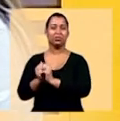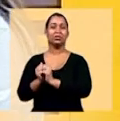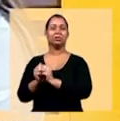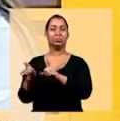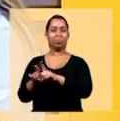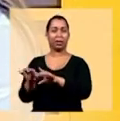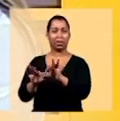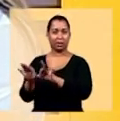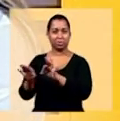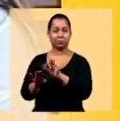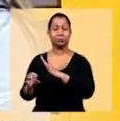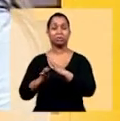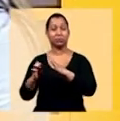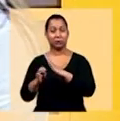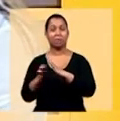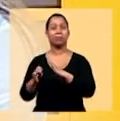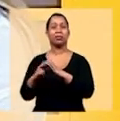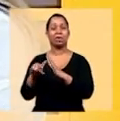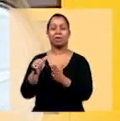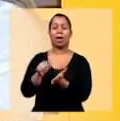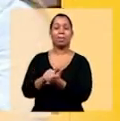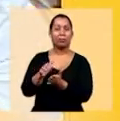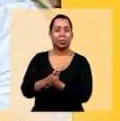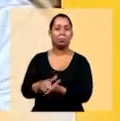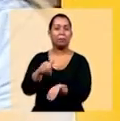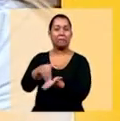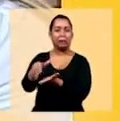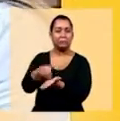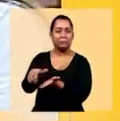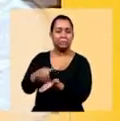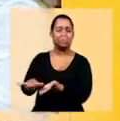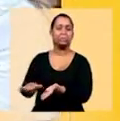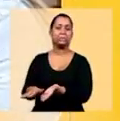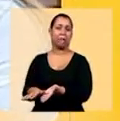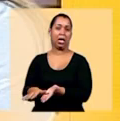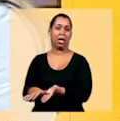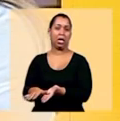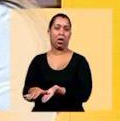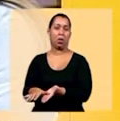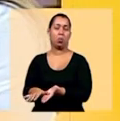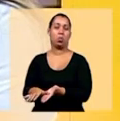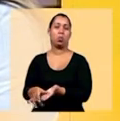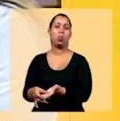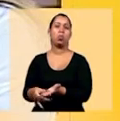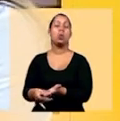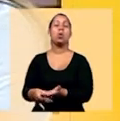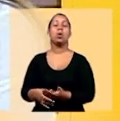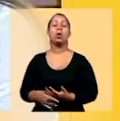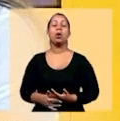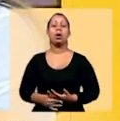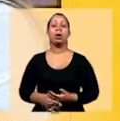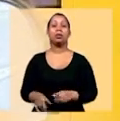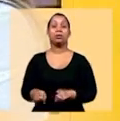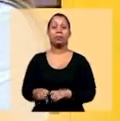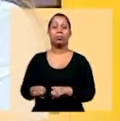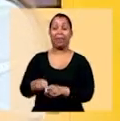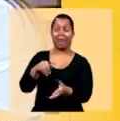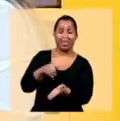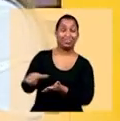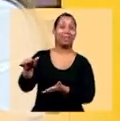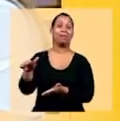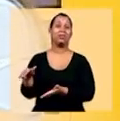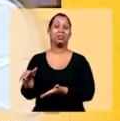administração da empresa, vem punindo com demissão por justa causa, com o suporte do jurídico, claro. A